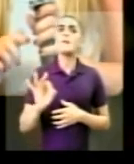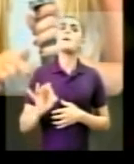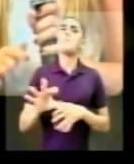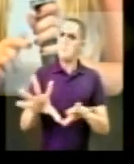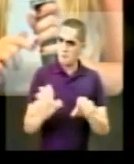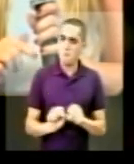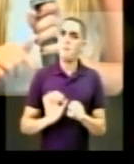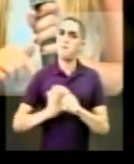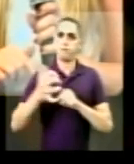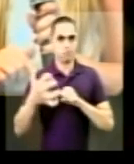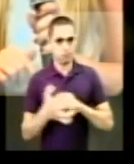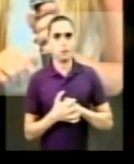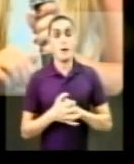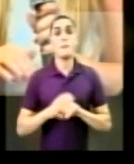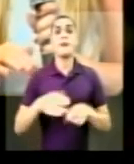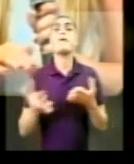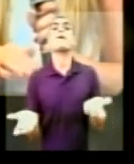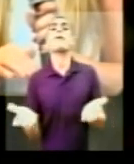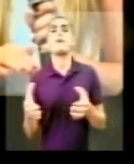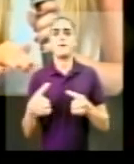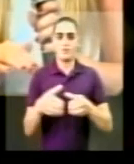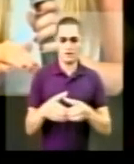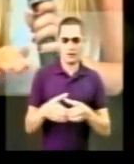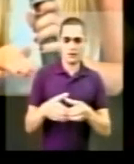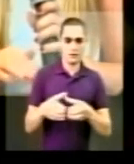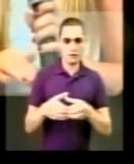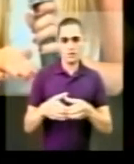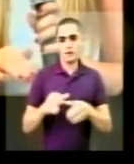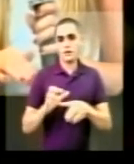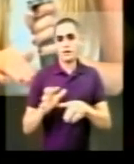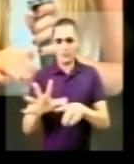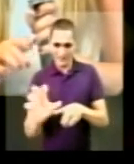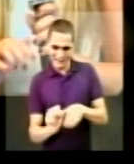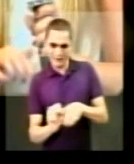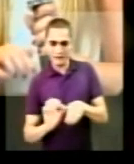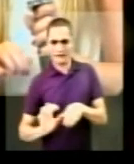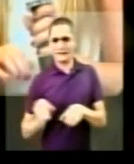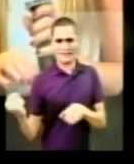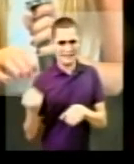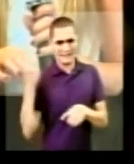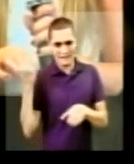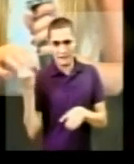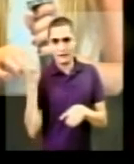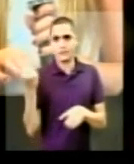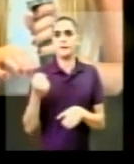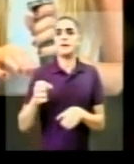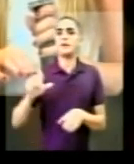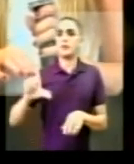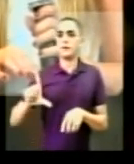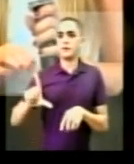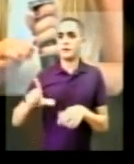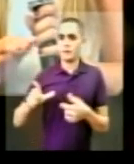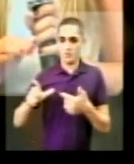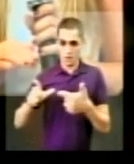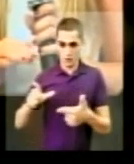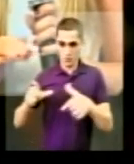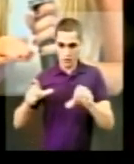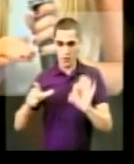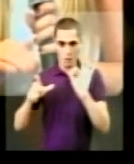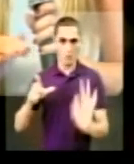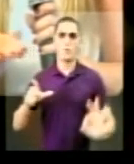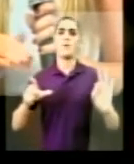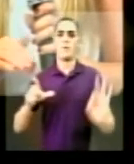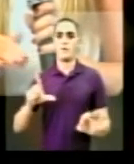alto. E em relação aos casos graves, essa taxa ela tem oscilado, que nesse momento está em 29%.